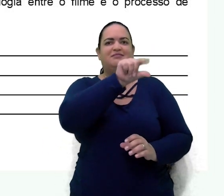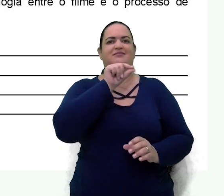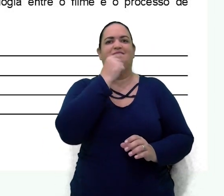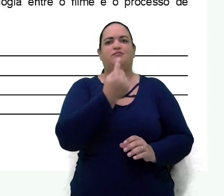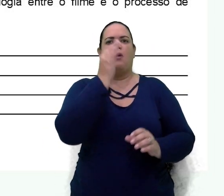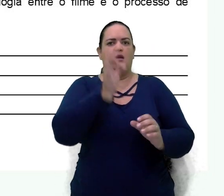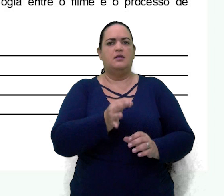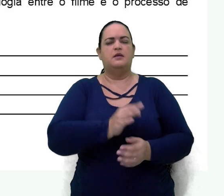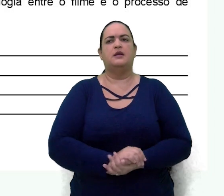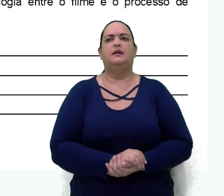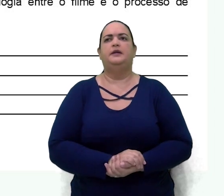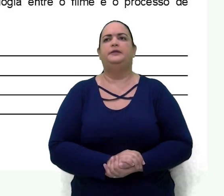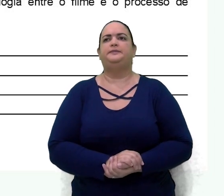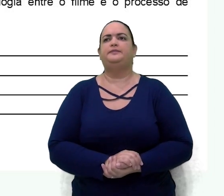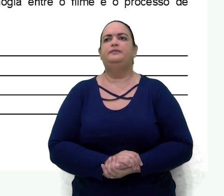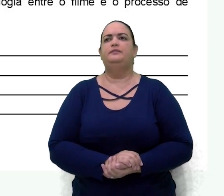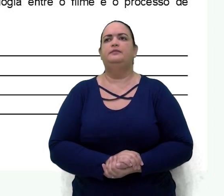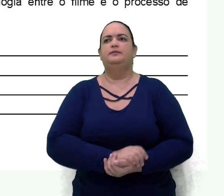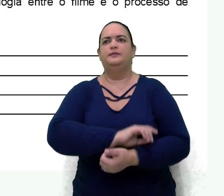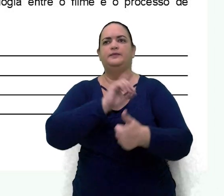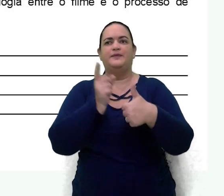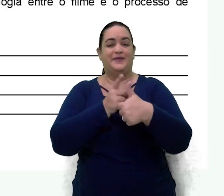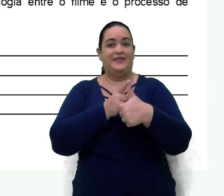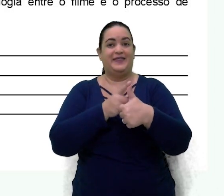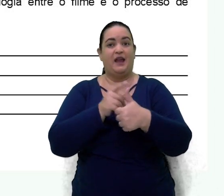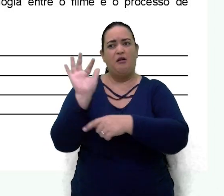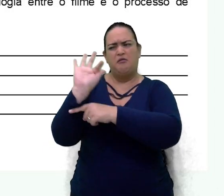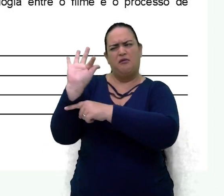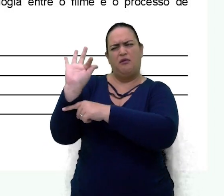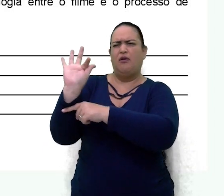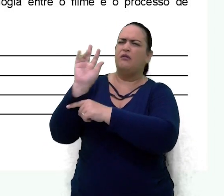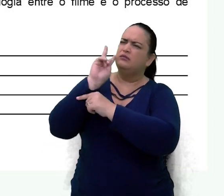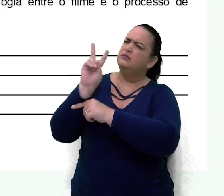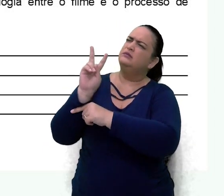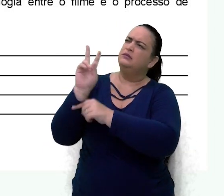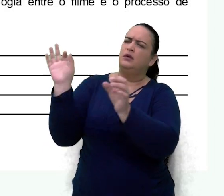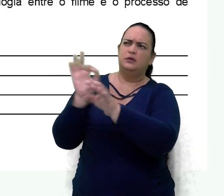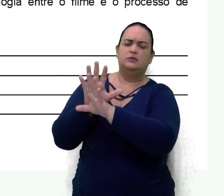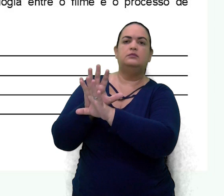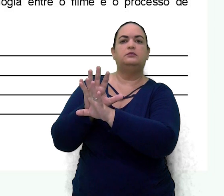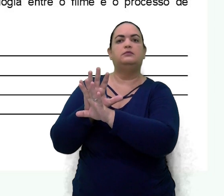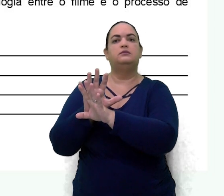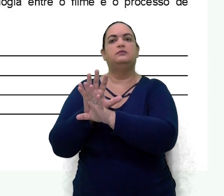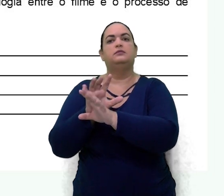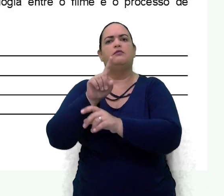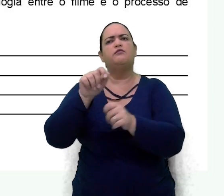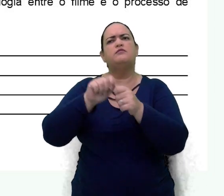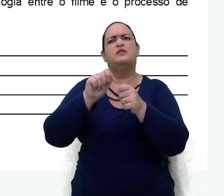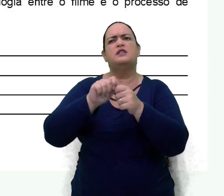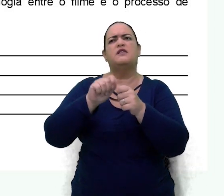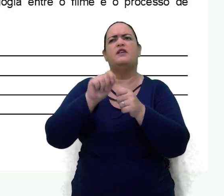você. Após assistir ao filme e perceber o dilema do macaco na cidade grande, faça uma